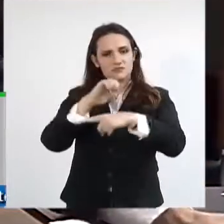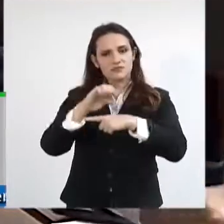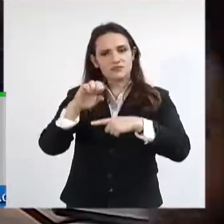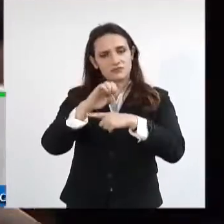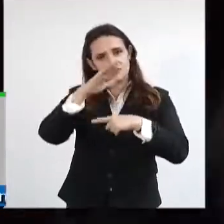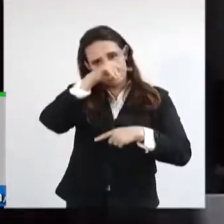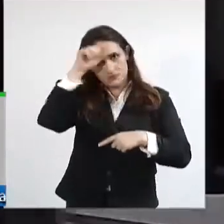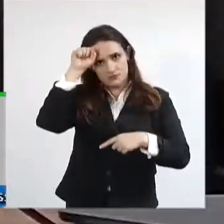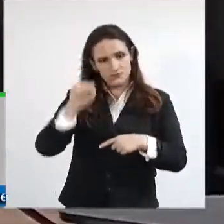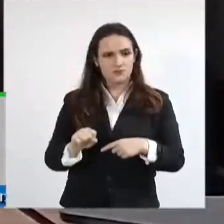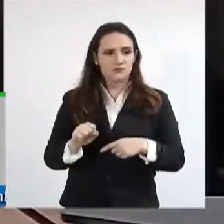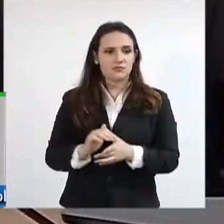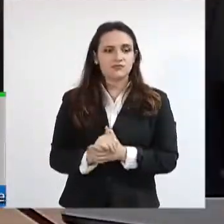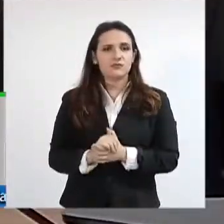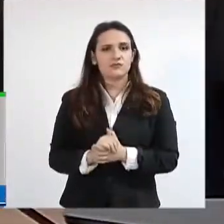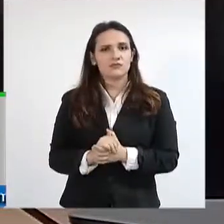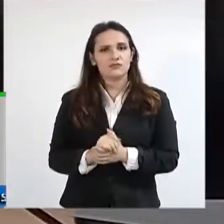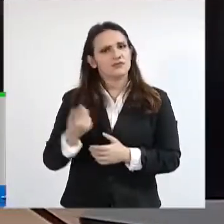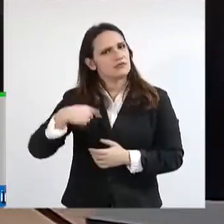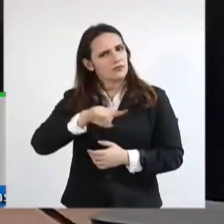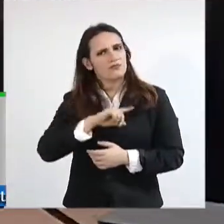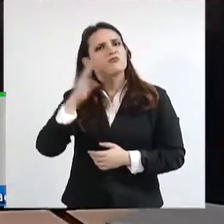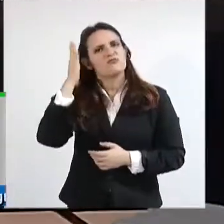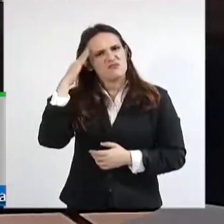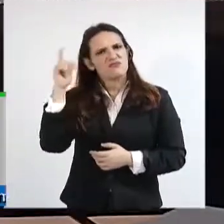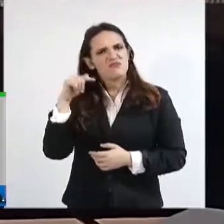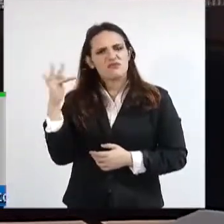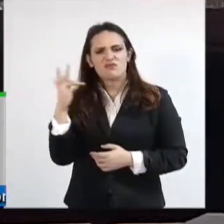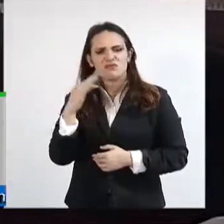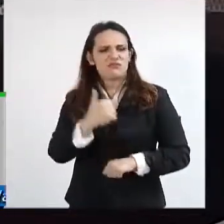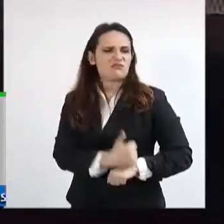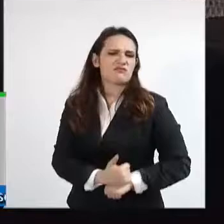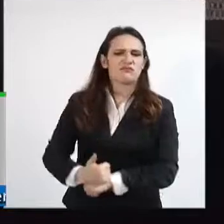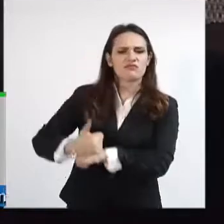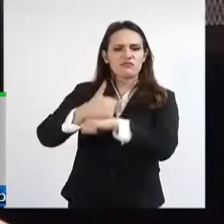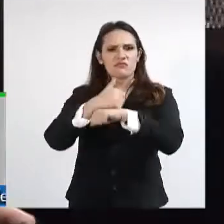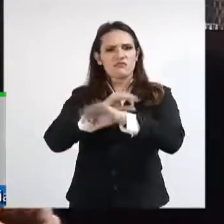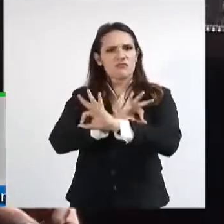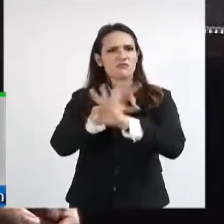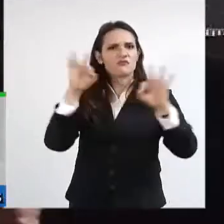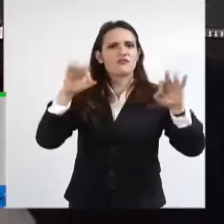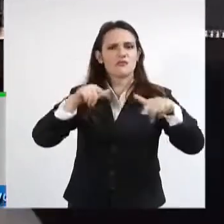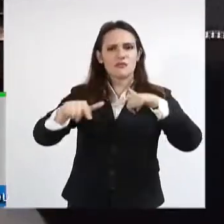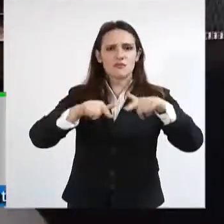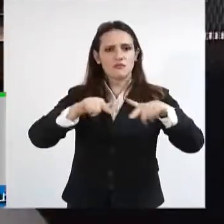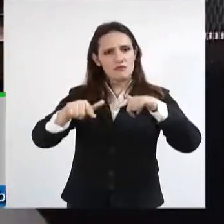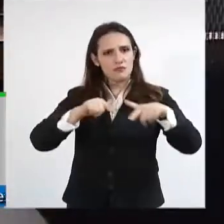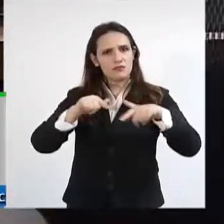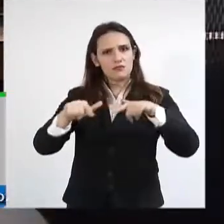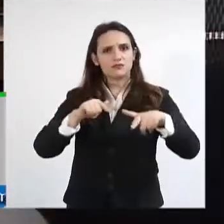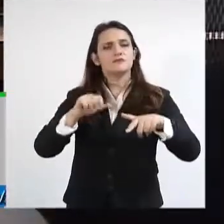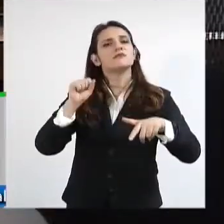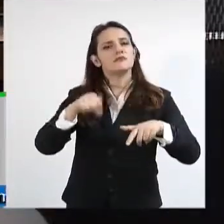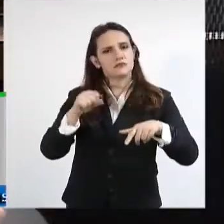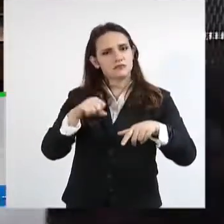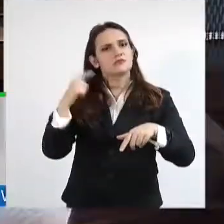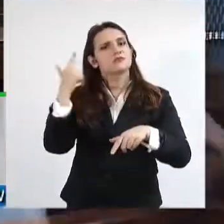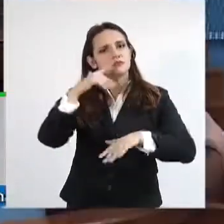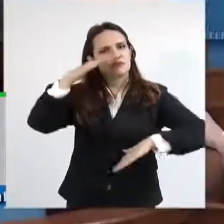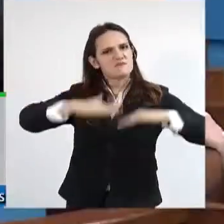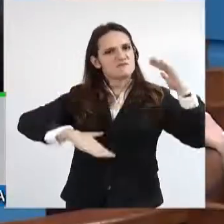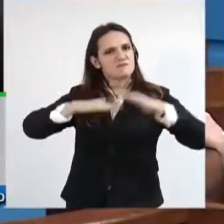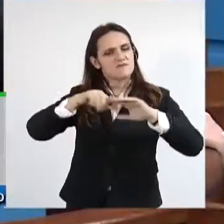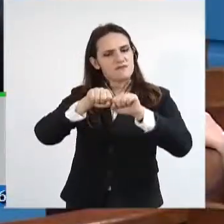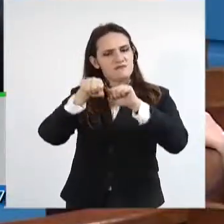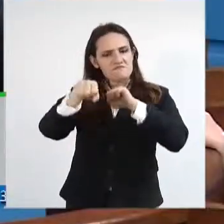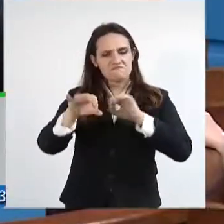do Sul. Todos nós sabemos que é uma universidade de excelência que tem um trabalho fabuloso de formação de